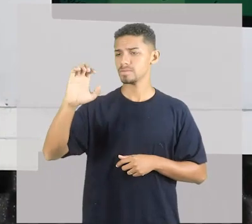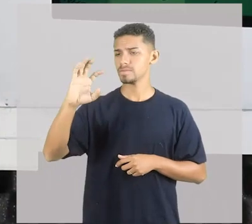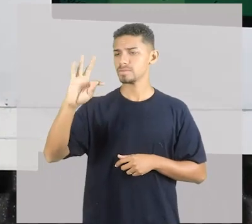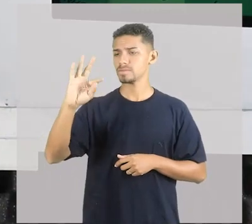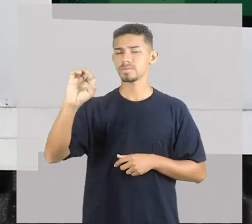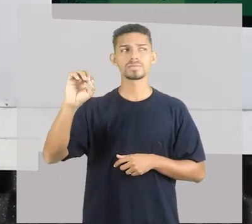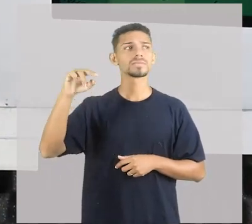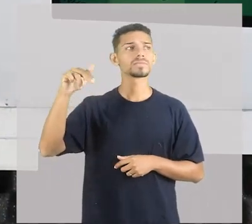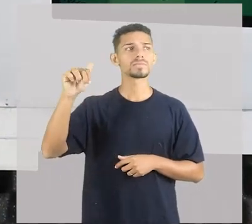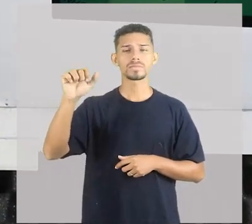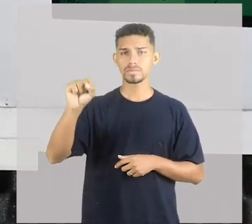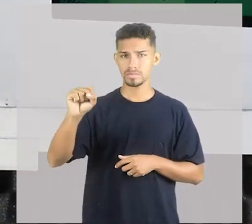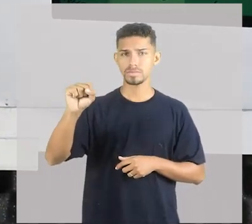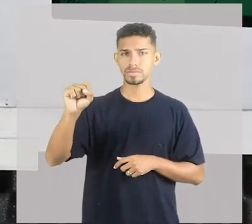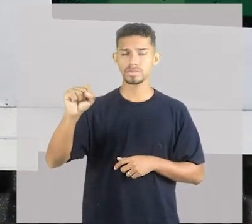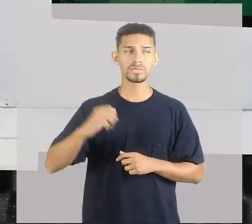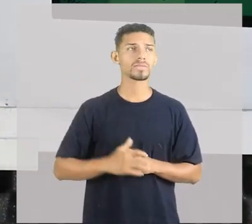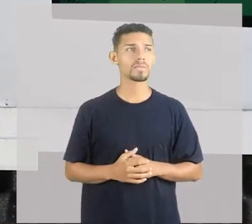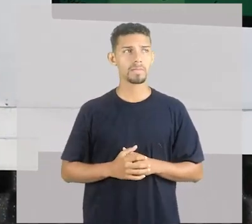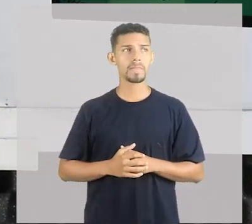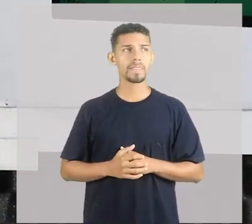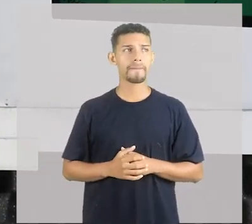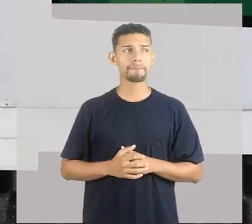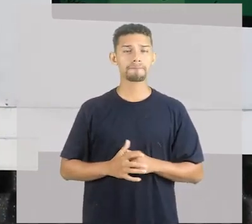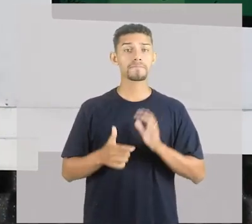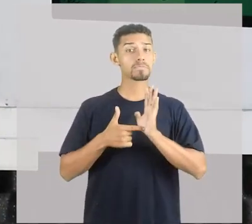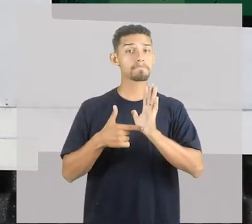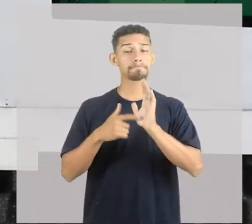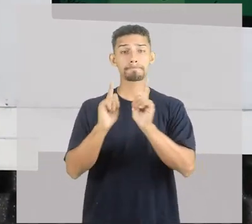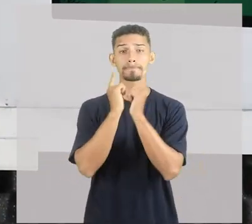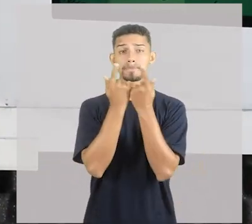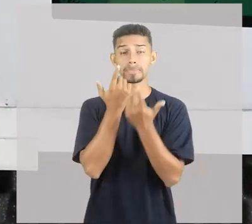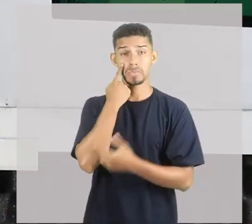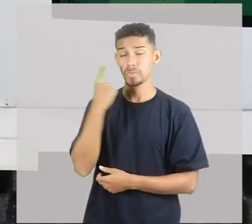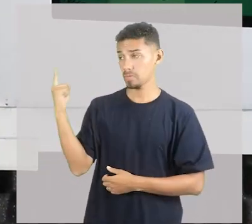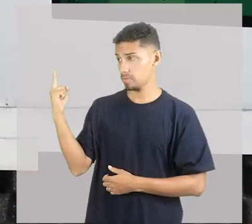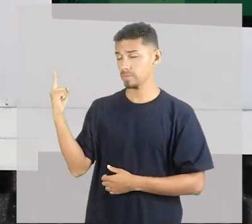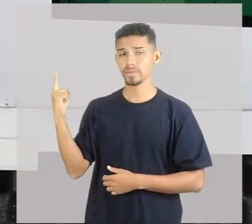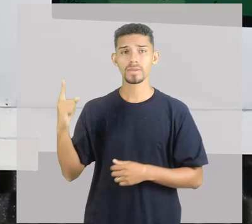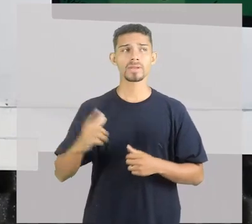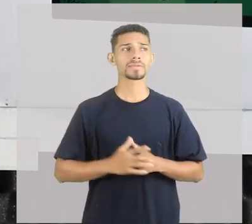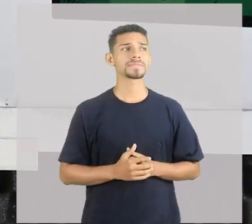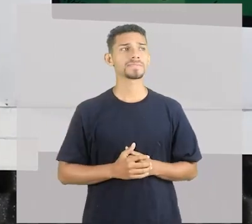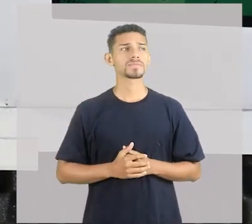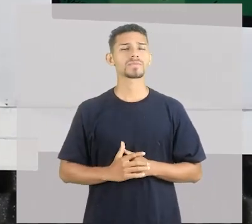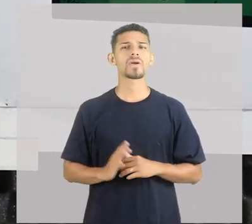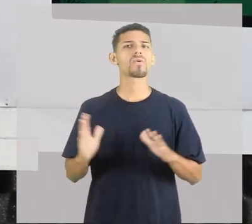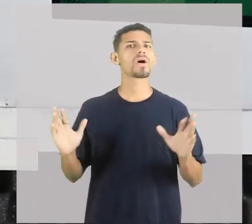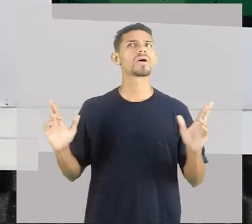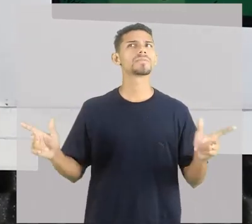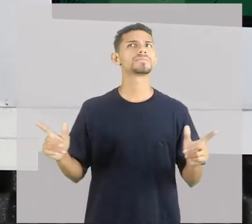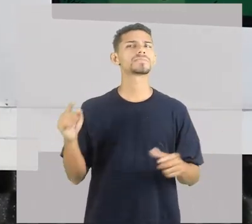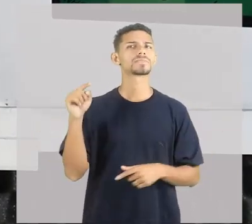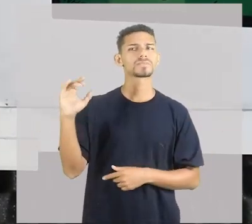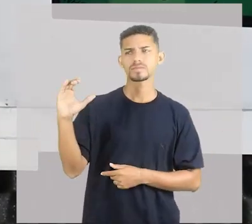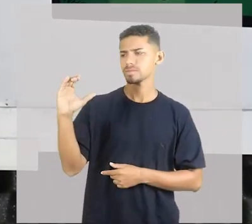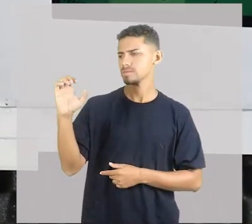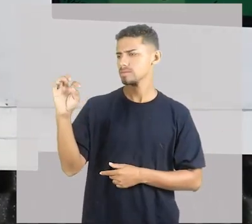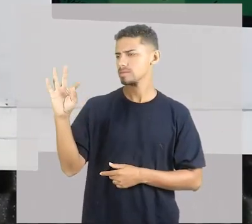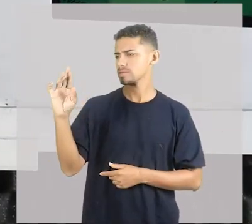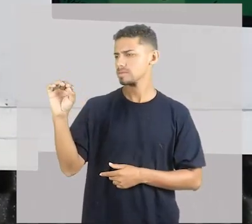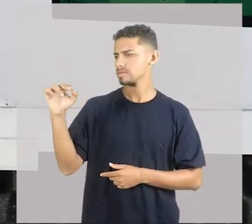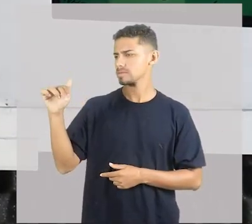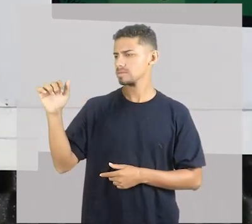Cetonas. As cetonas apresentam esse grupo funcional bem aqui, ó. Daniel, qual é a diferença entre o